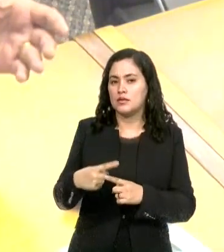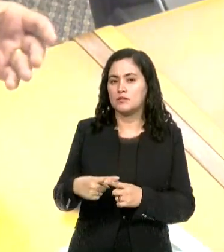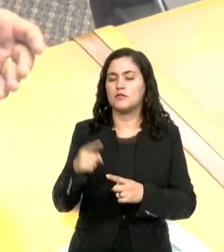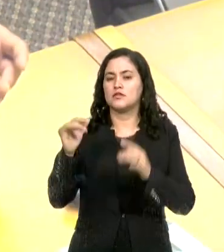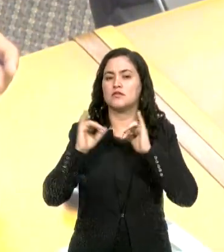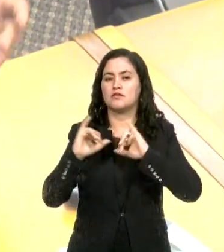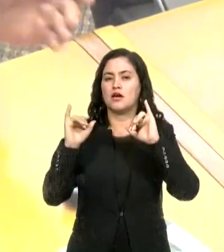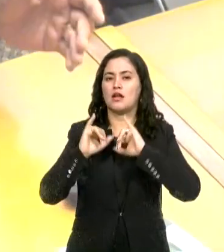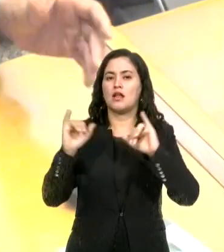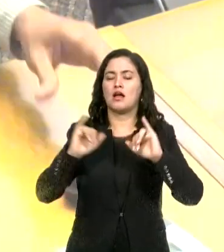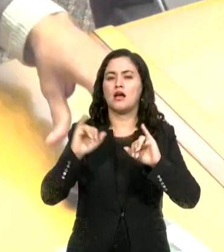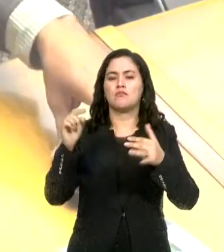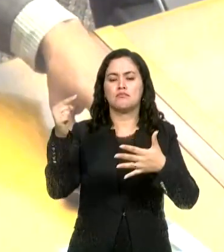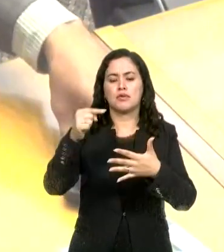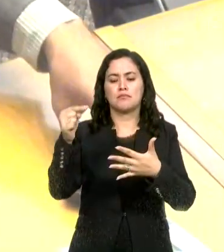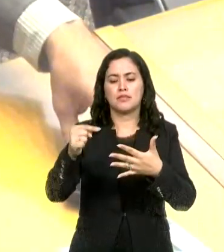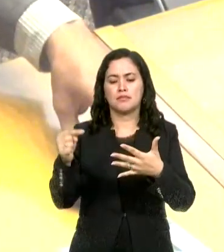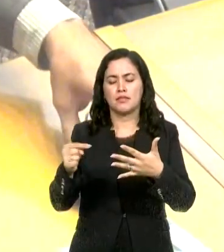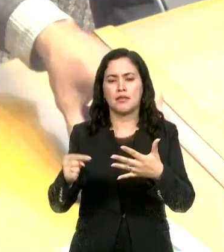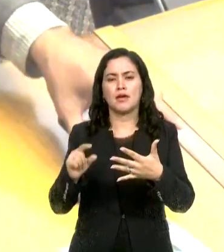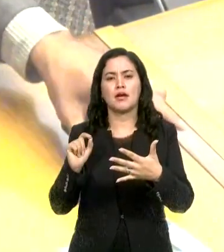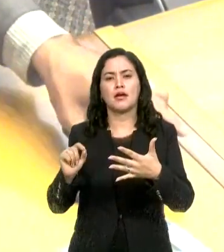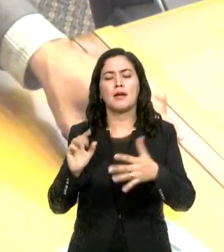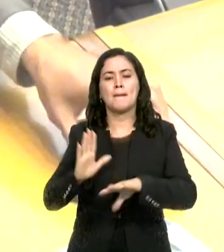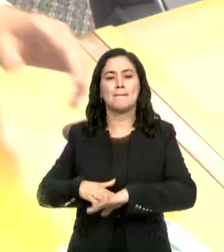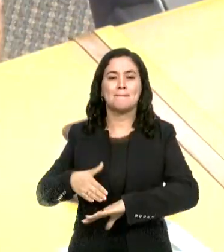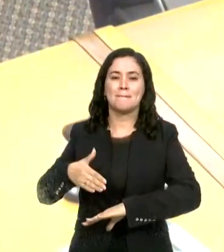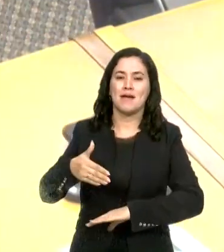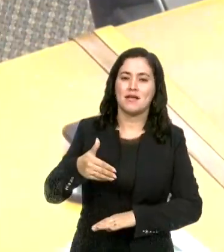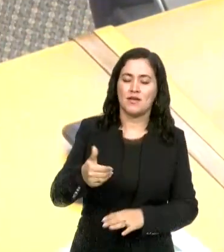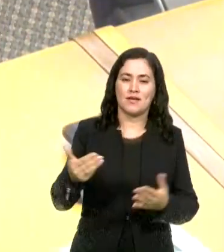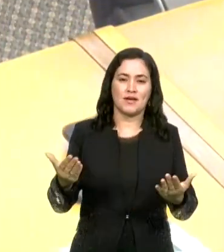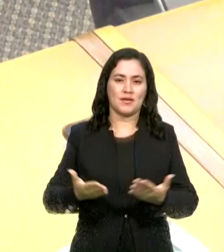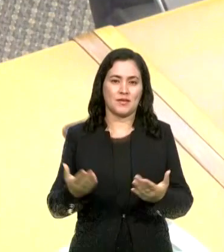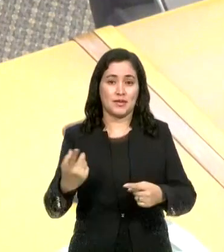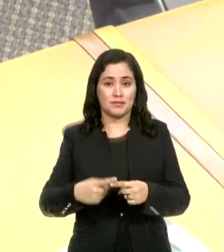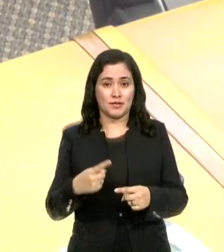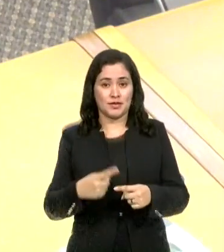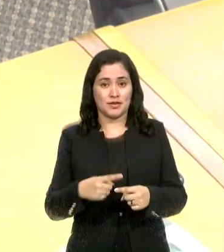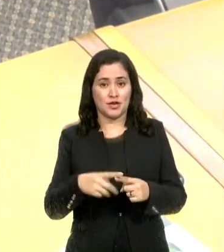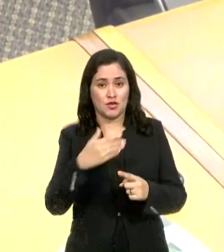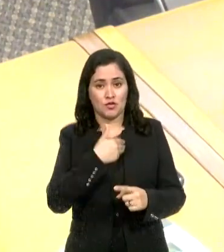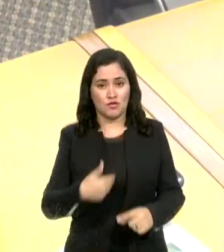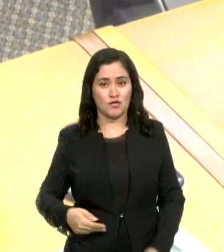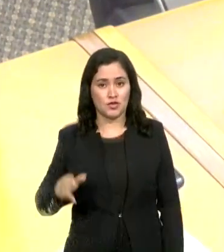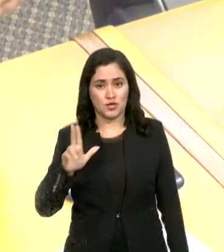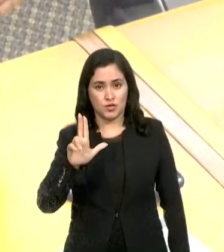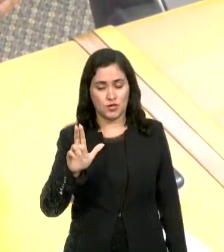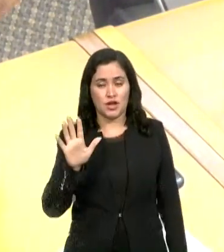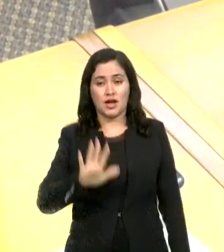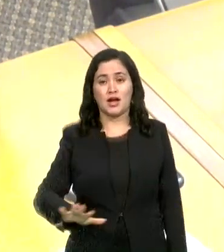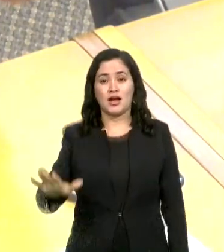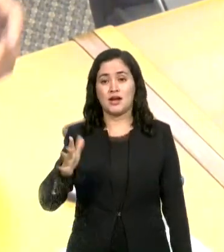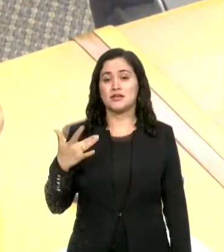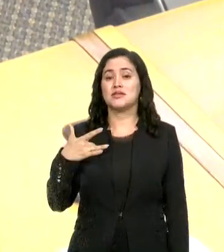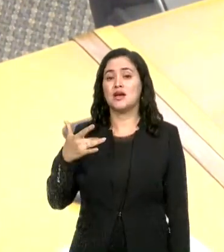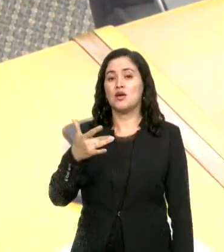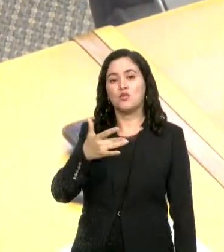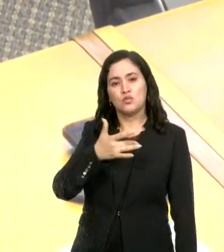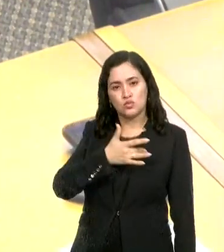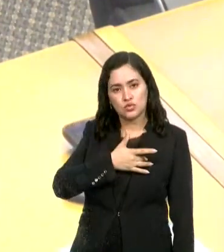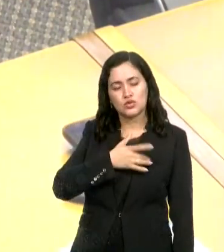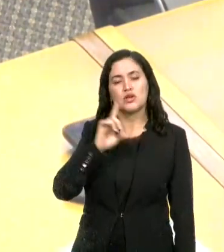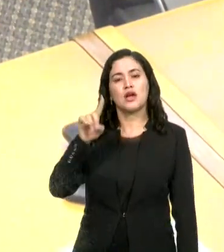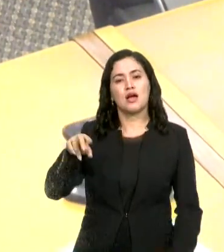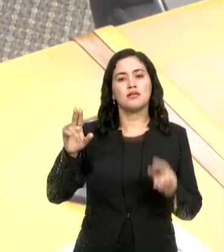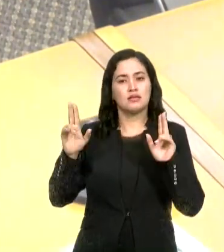área da saúde, e a saúde, Vossa Excelência pode falar com muita propriedade, porque foi um grande secretário, um assunto